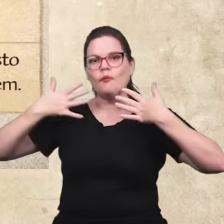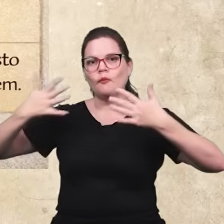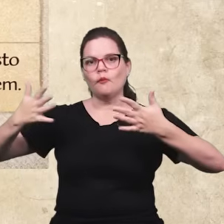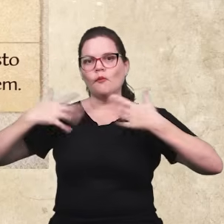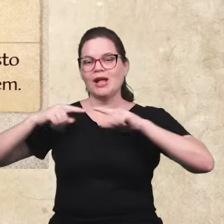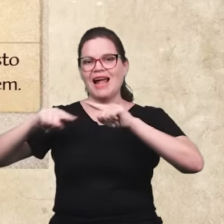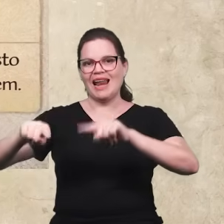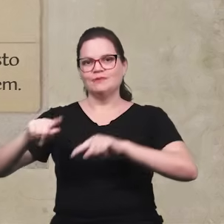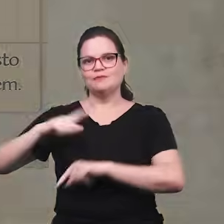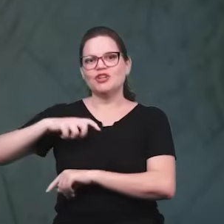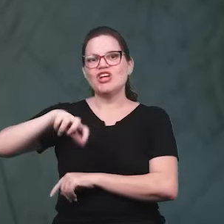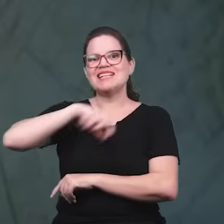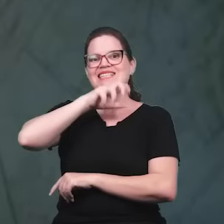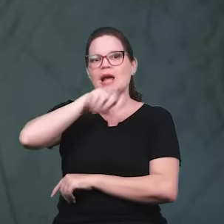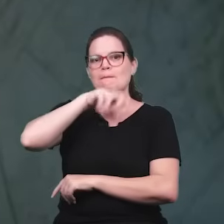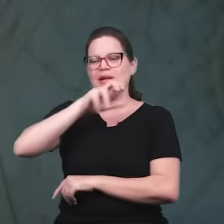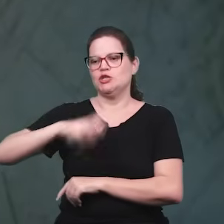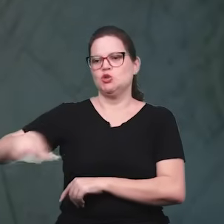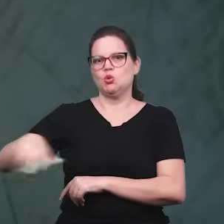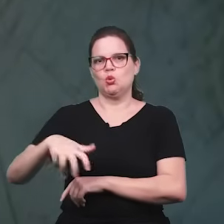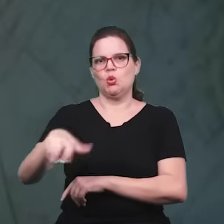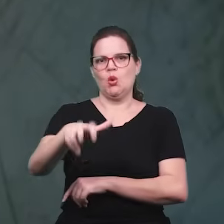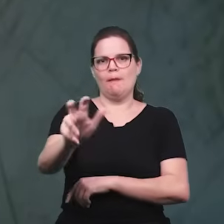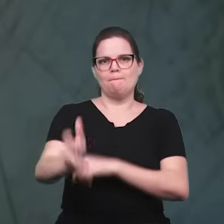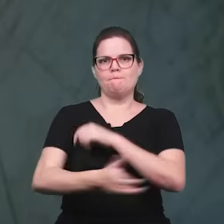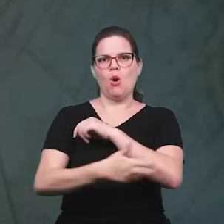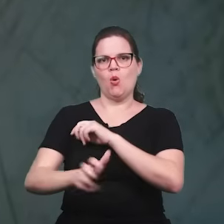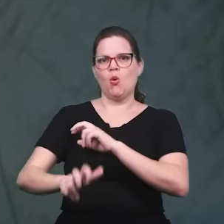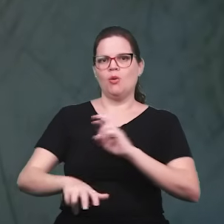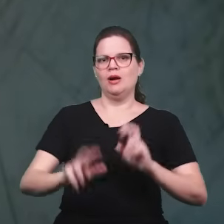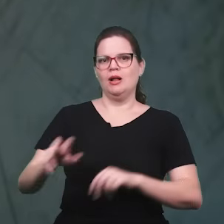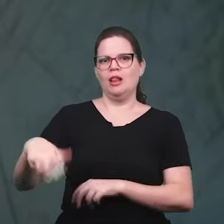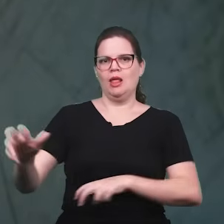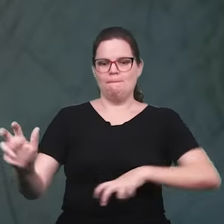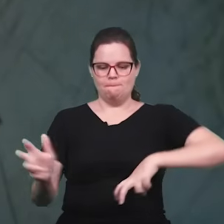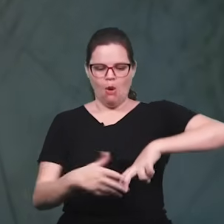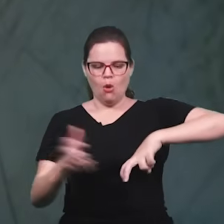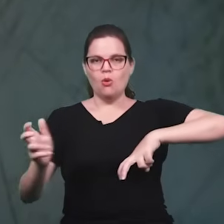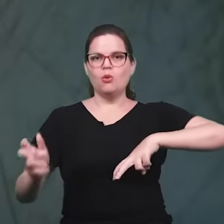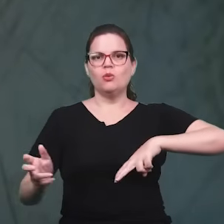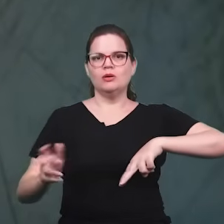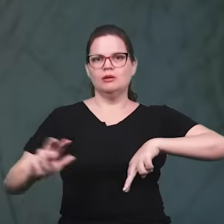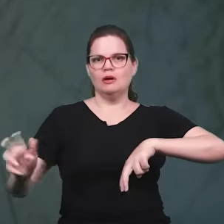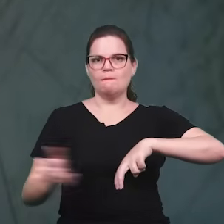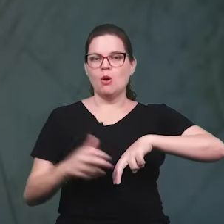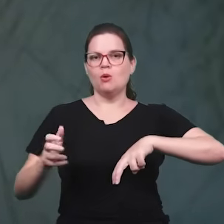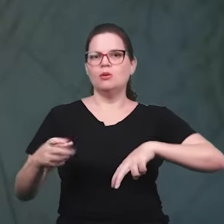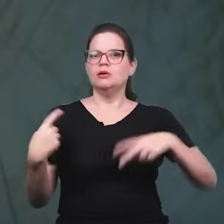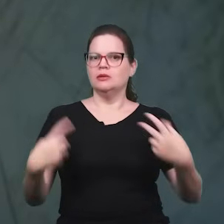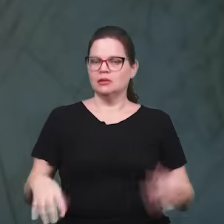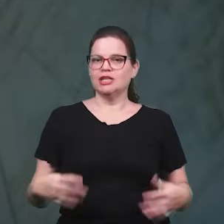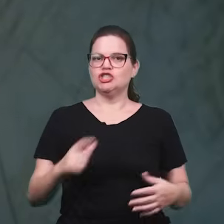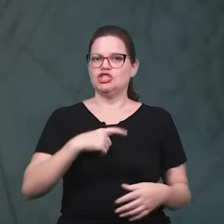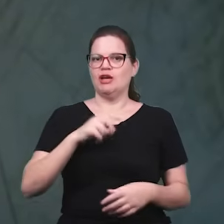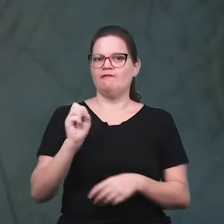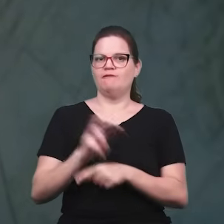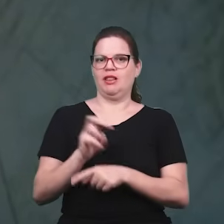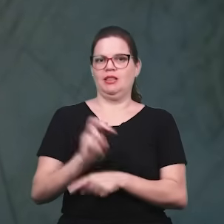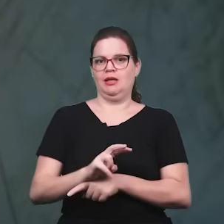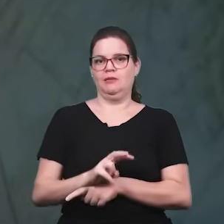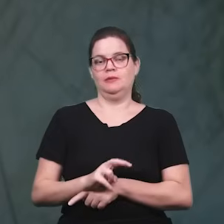serpentes ardentes, quer dizer, o homem recebendo o resultado